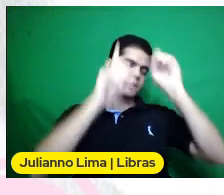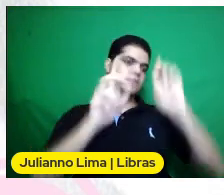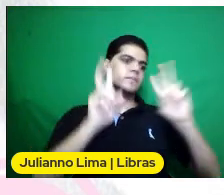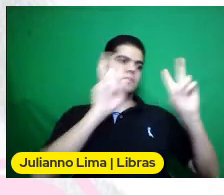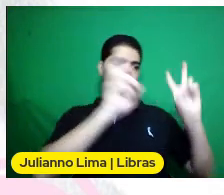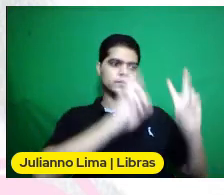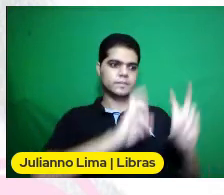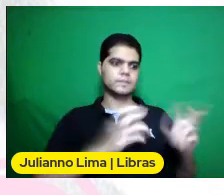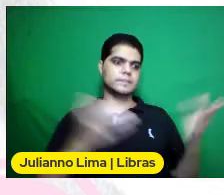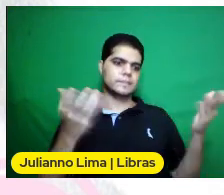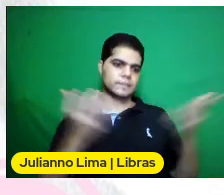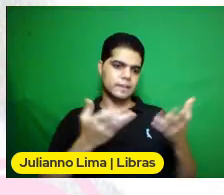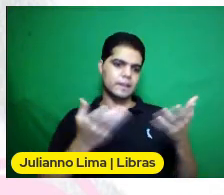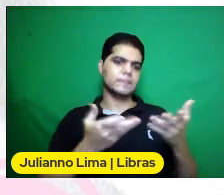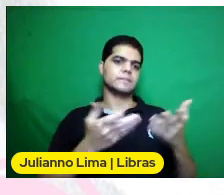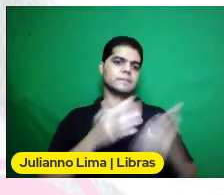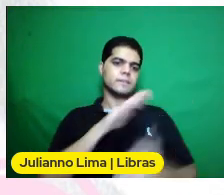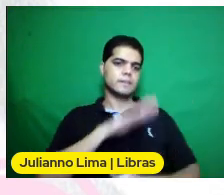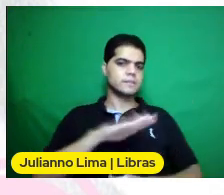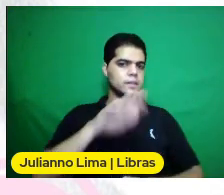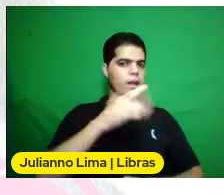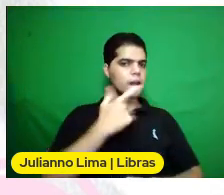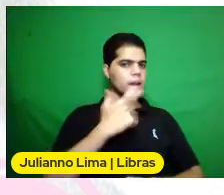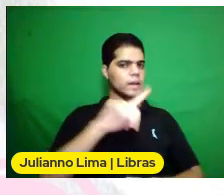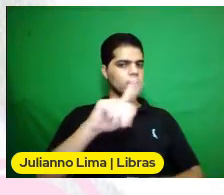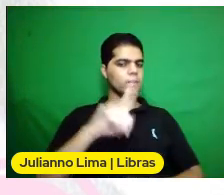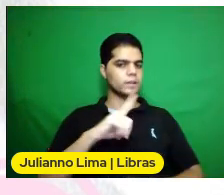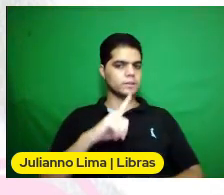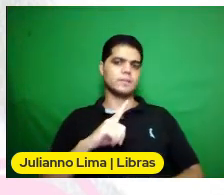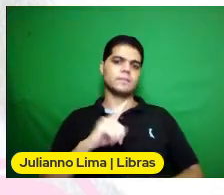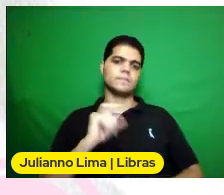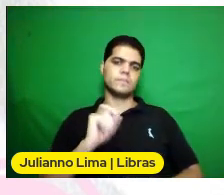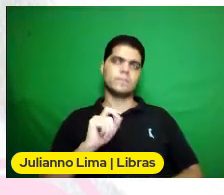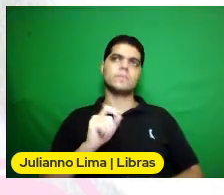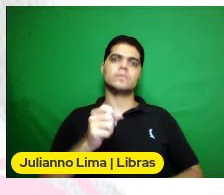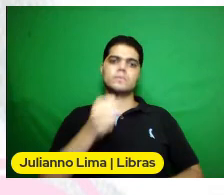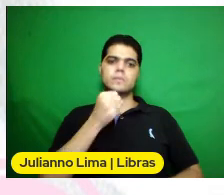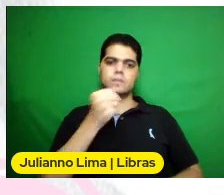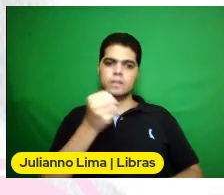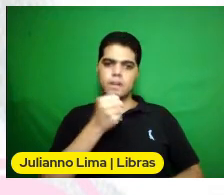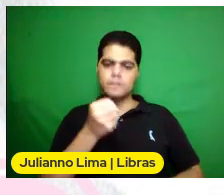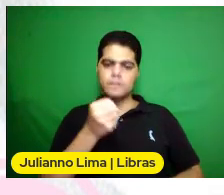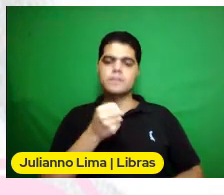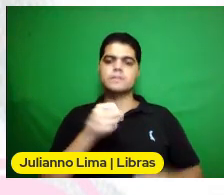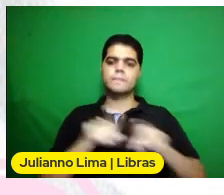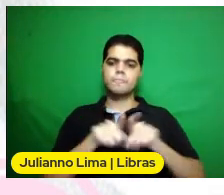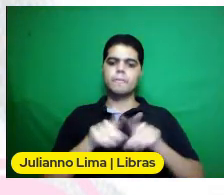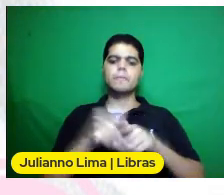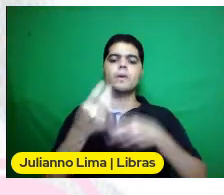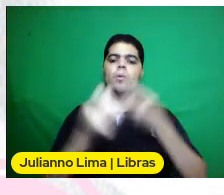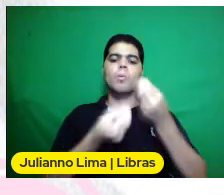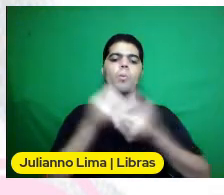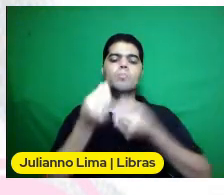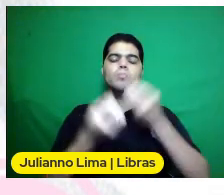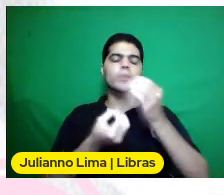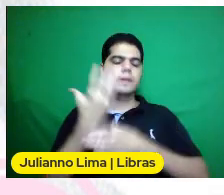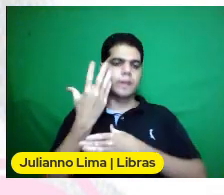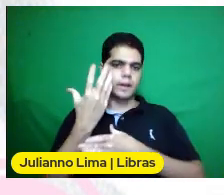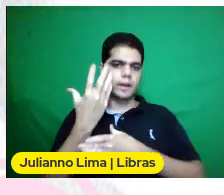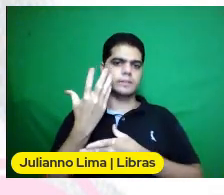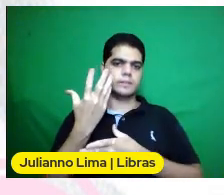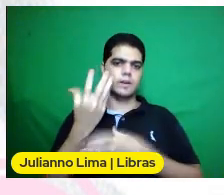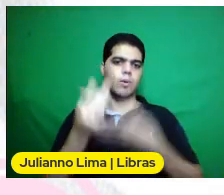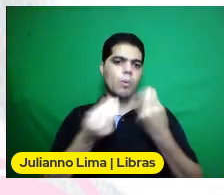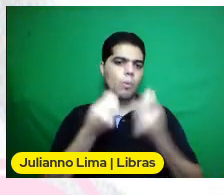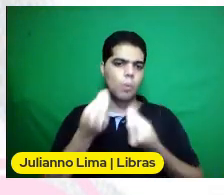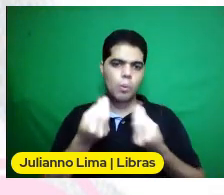isso que vocês colocaram no decorrer da entrevista, né? De como é feita a animação, quer dizer, a gente